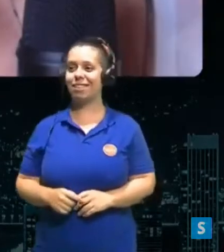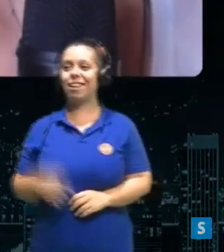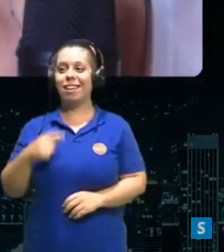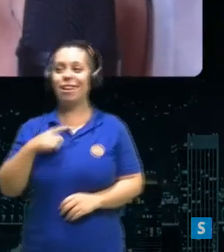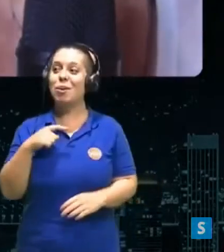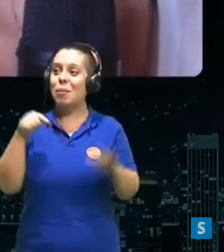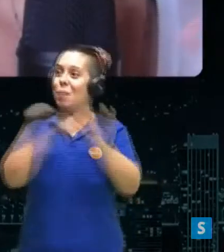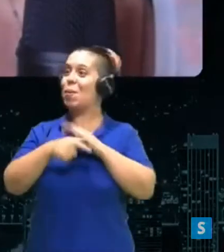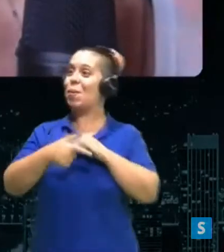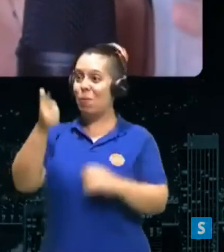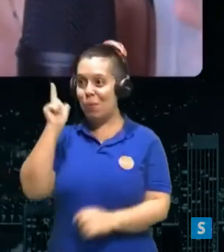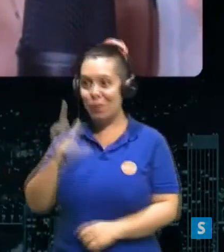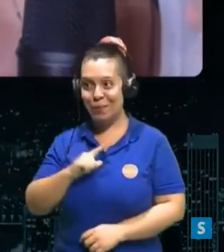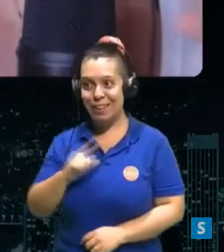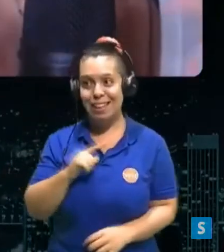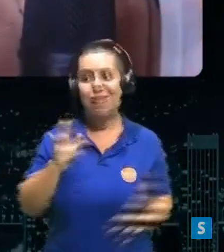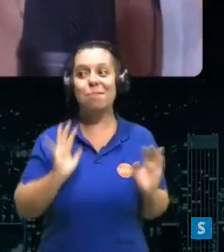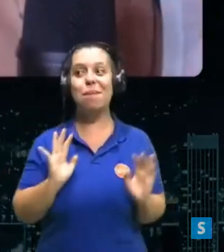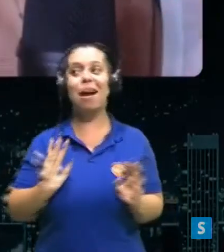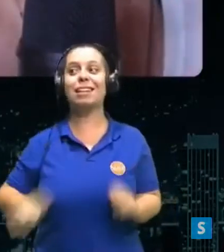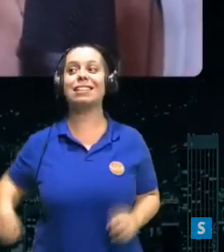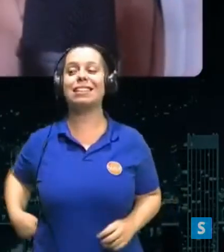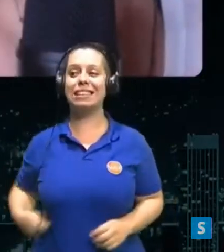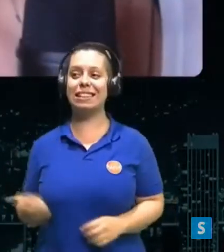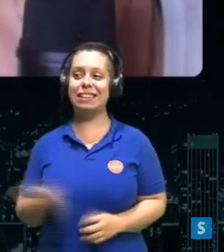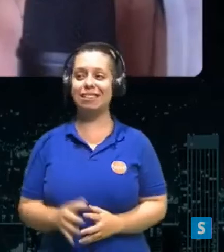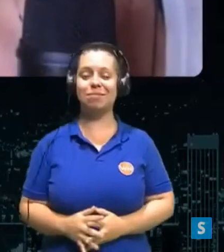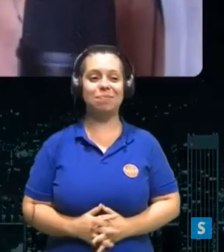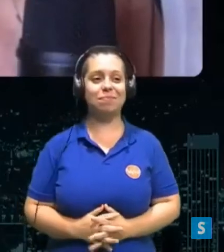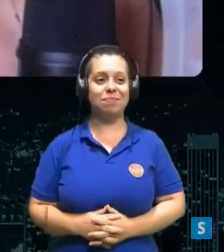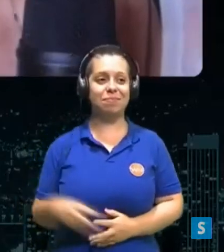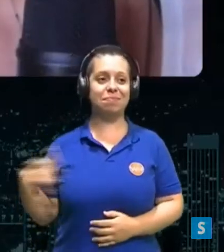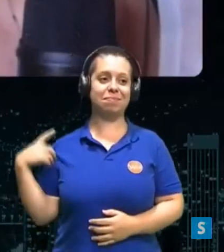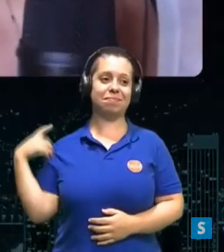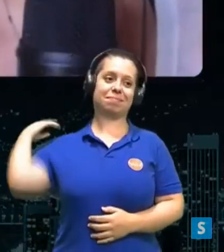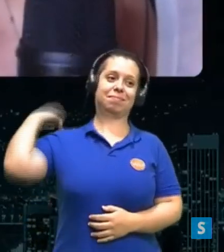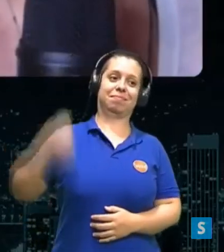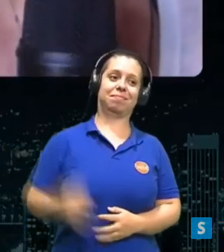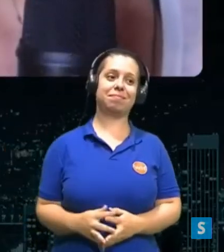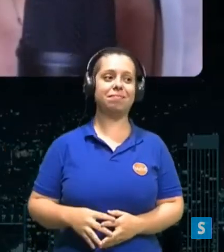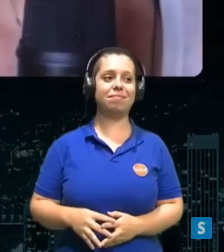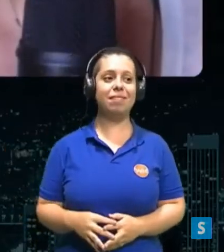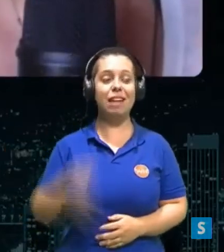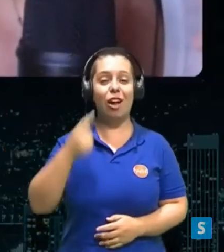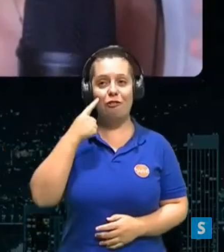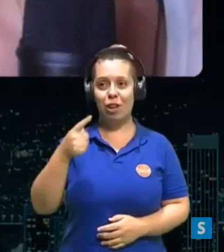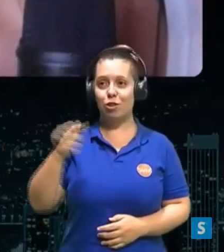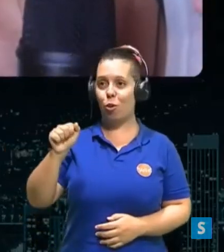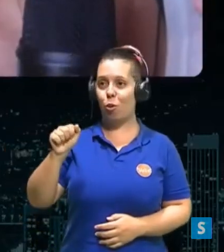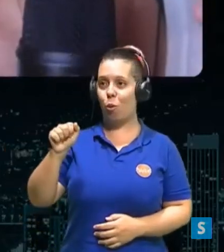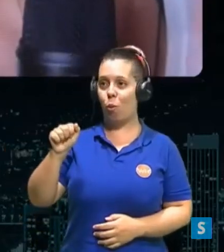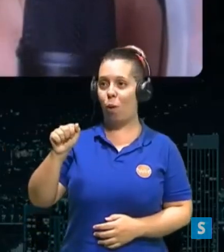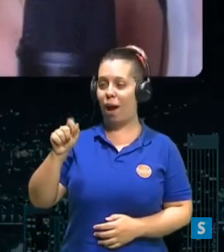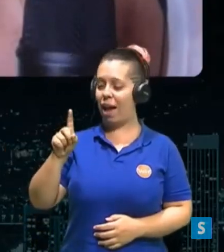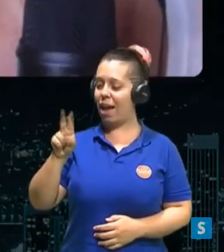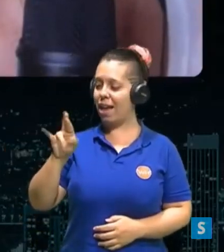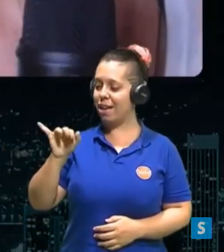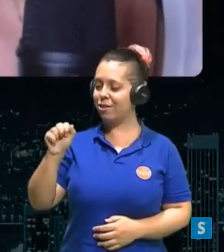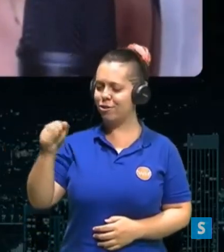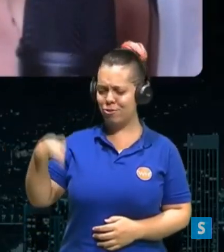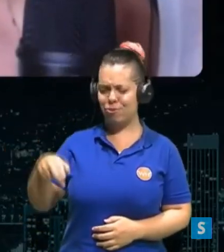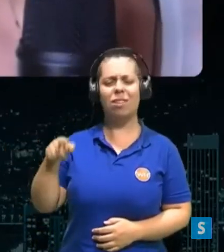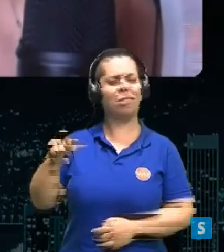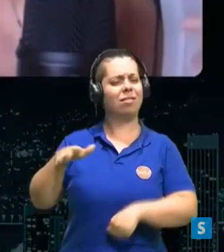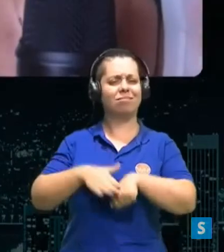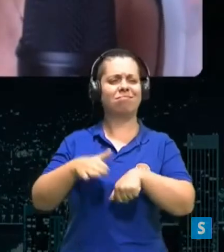mais bom eu vejo que a way vem faz isso muito bem usa as redes sociais